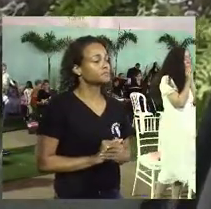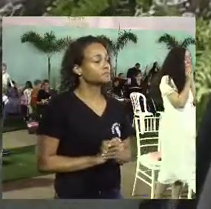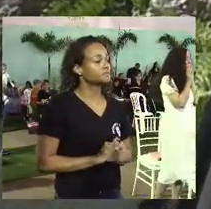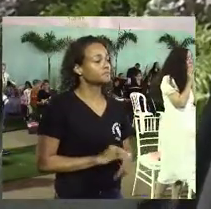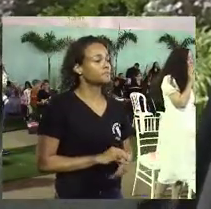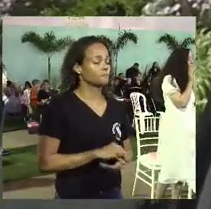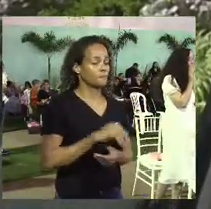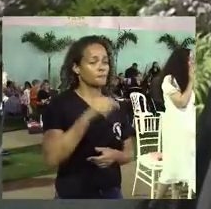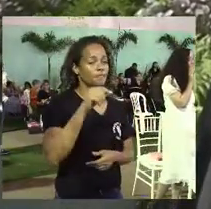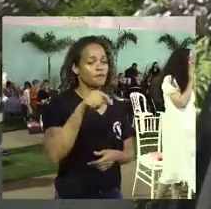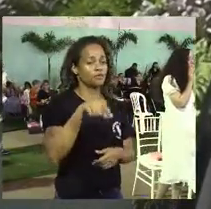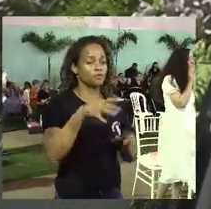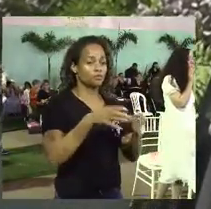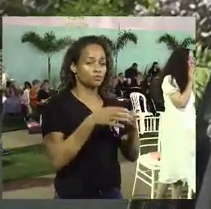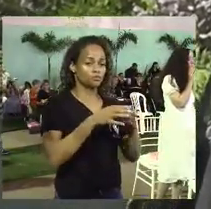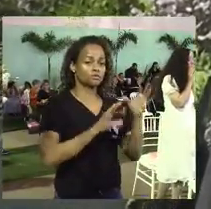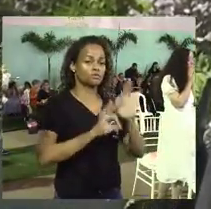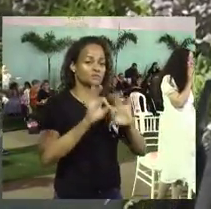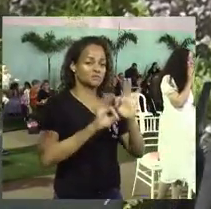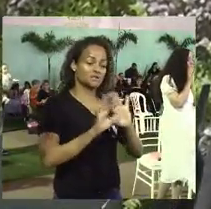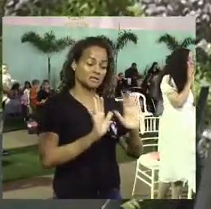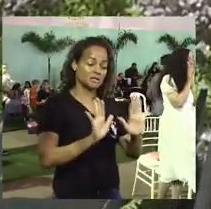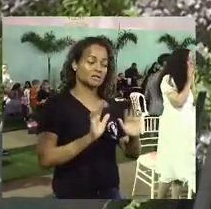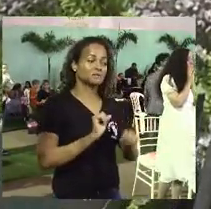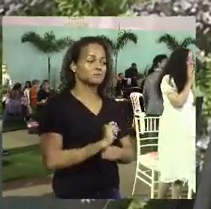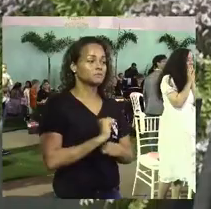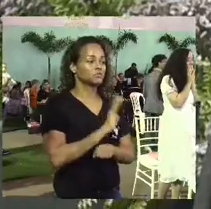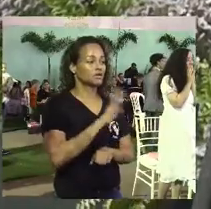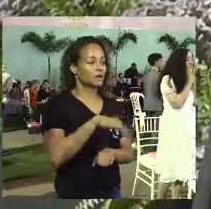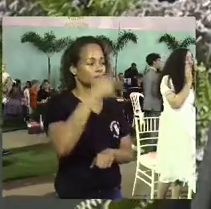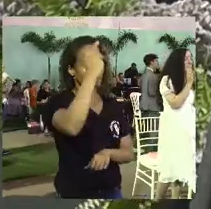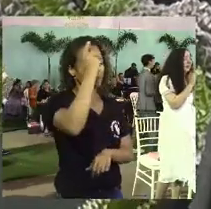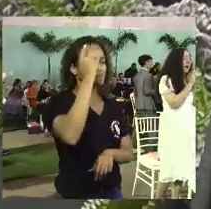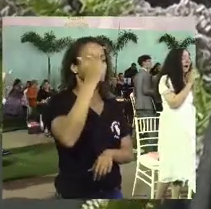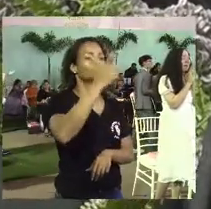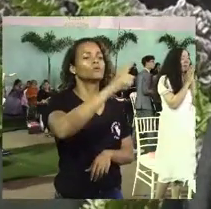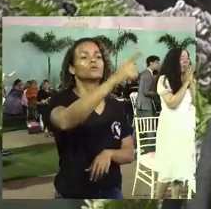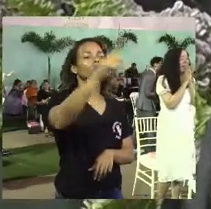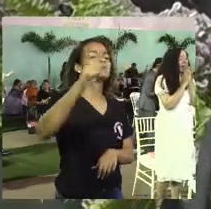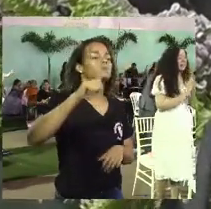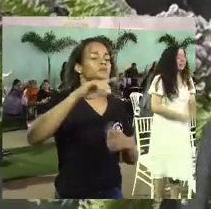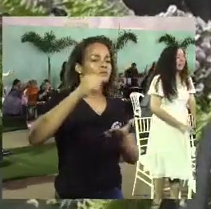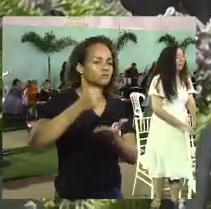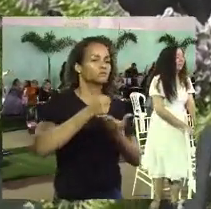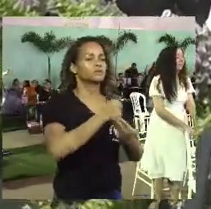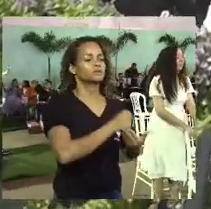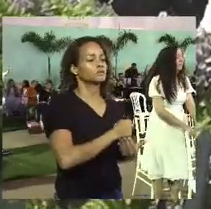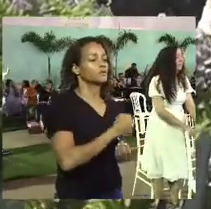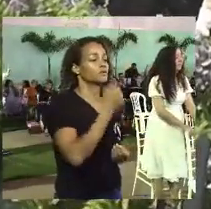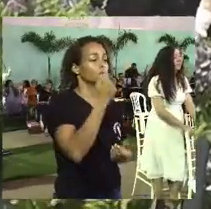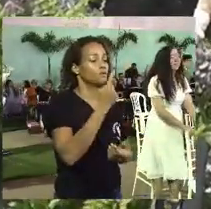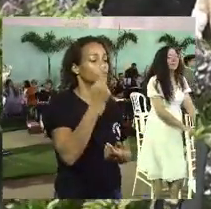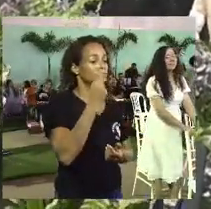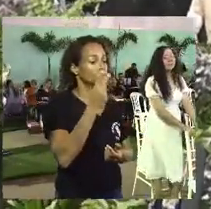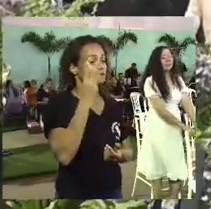separando lugar para as almas aí para eles irem chegando e ouvindo a palavra em nome do senhor amém no três acelera engata a quinta e sai